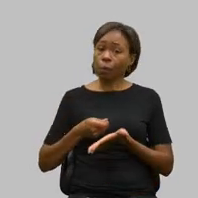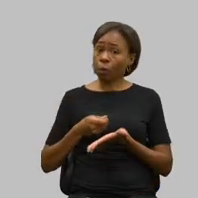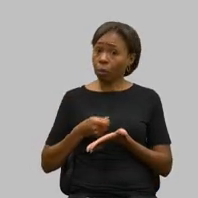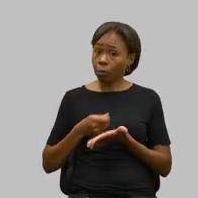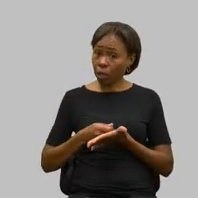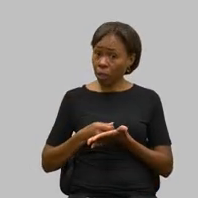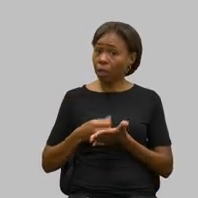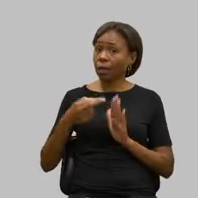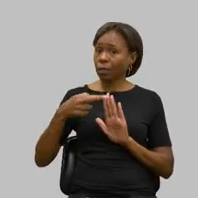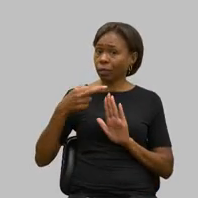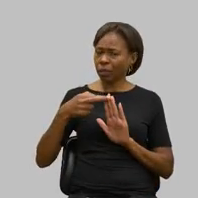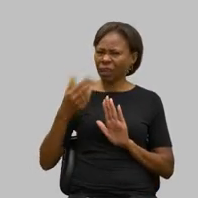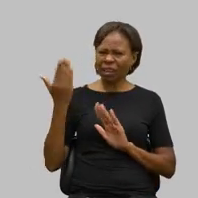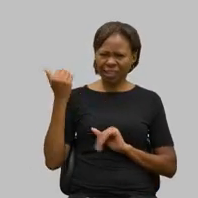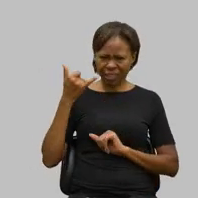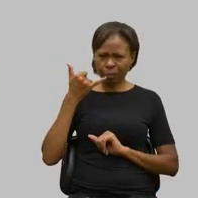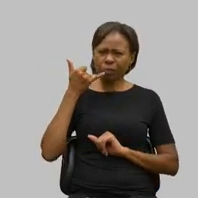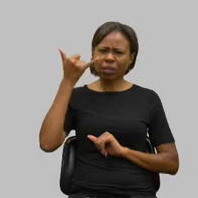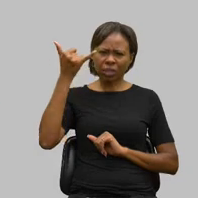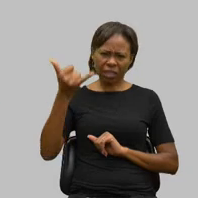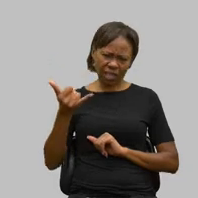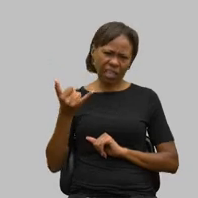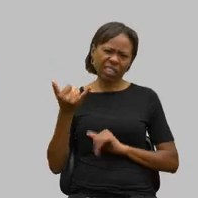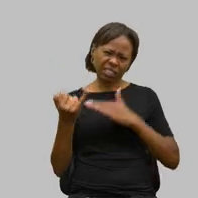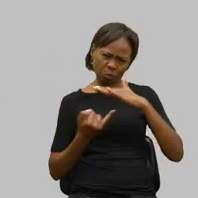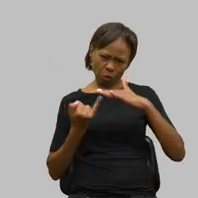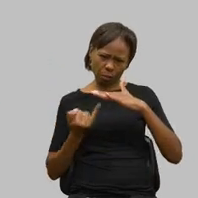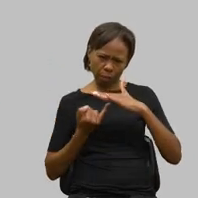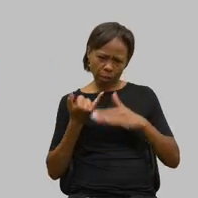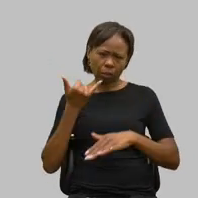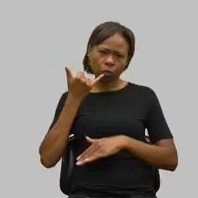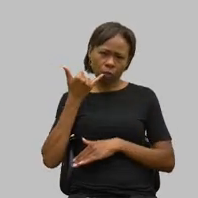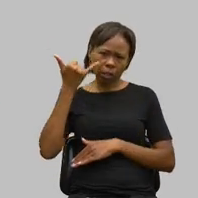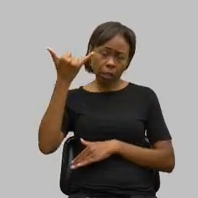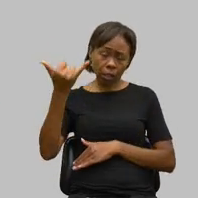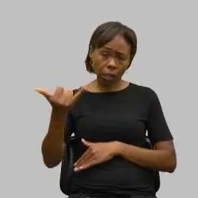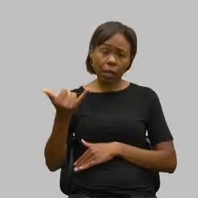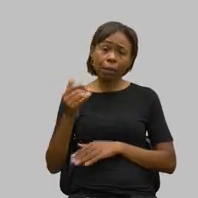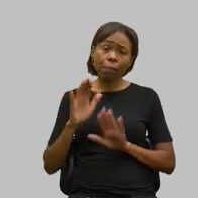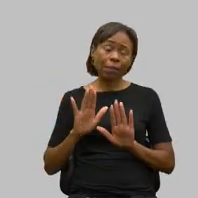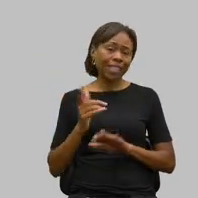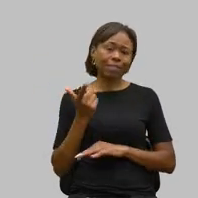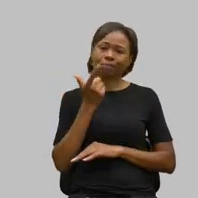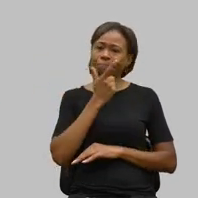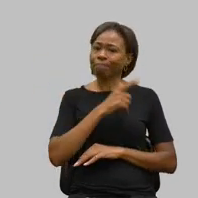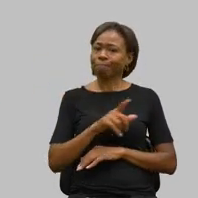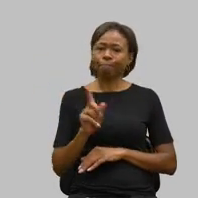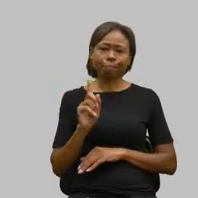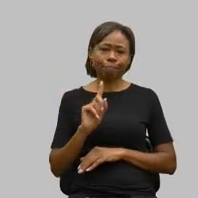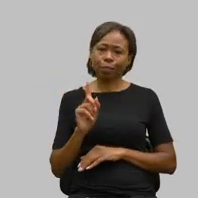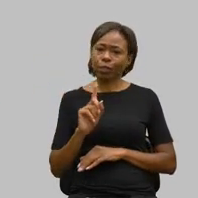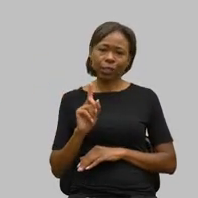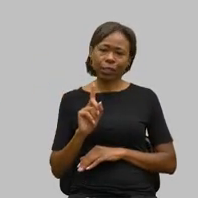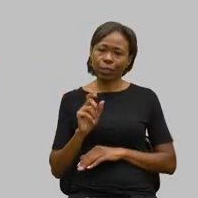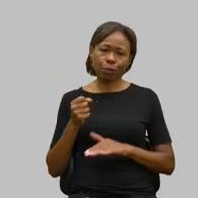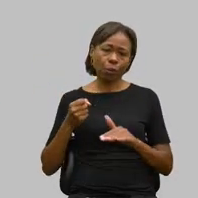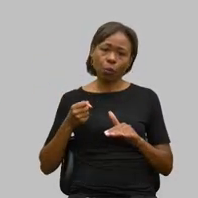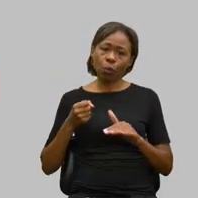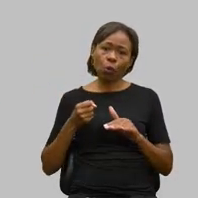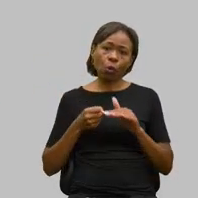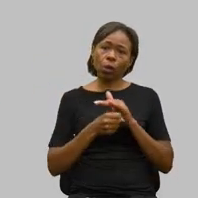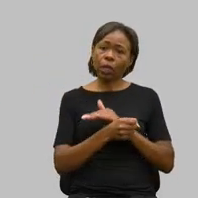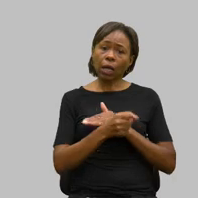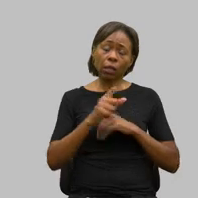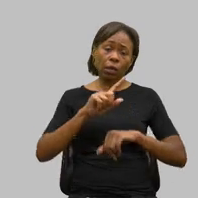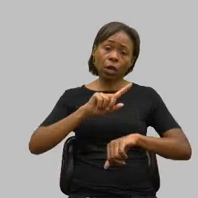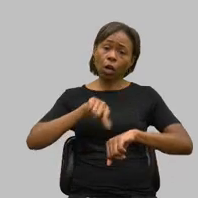aquele dia informalmente ainda, não documentei isso, mas nós não conseguimos colocar no plantão da UPA 24